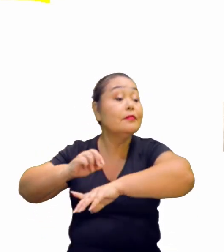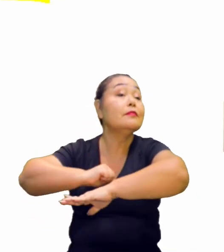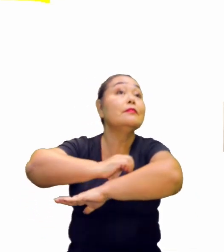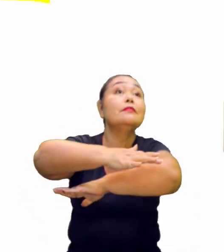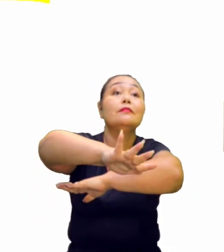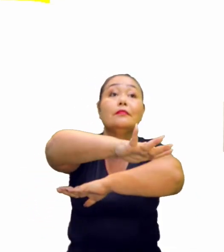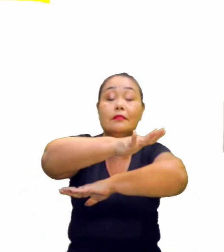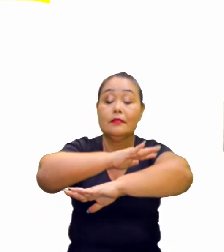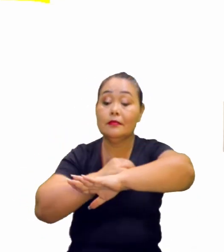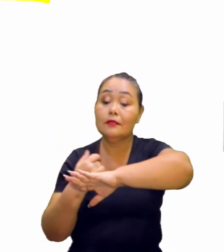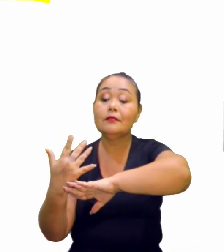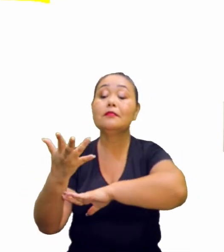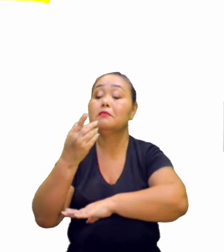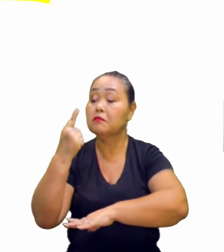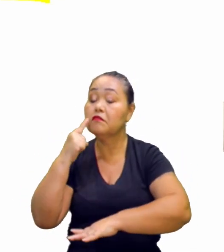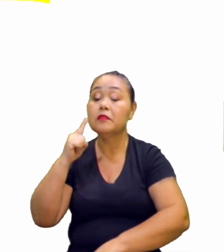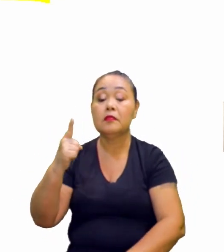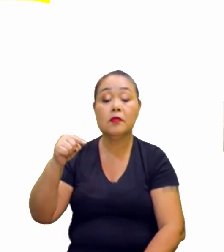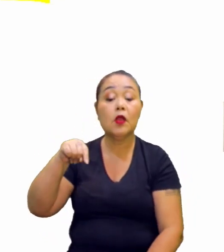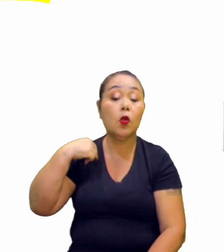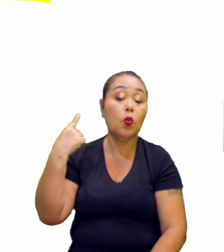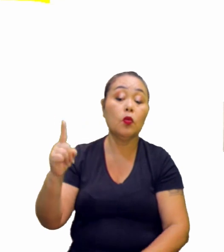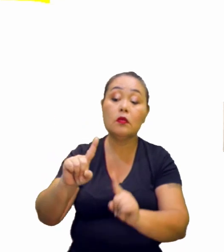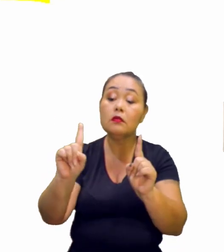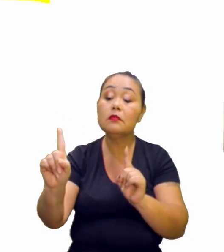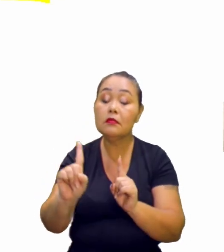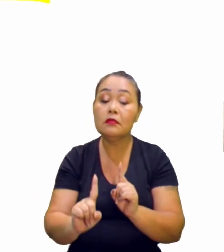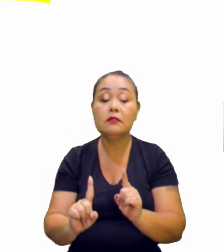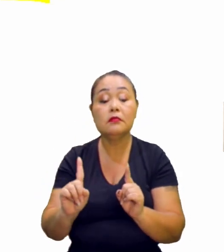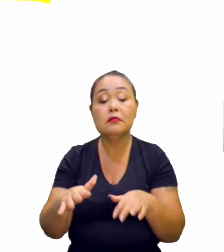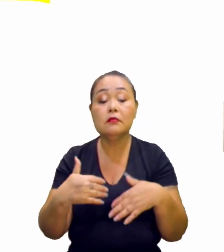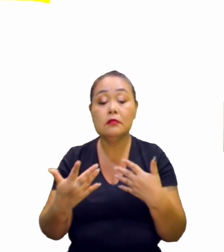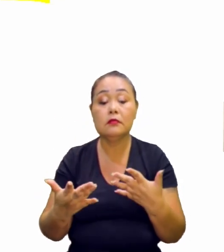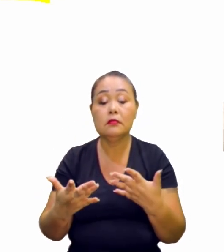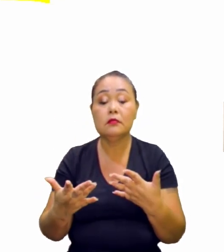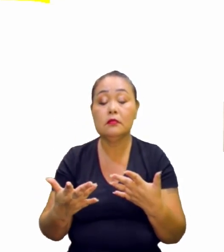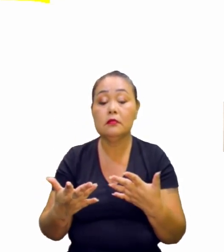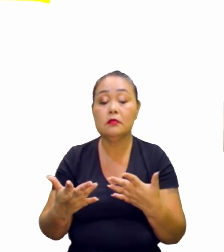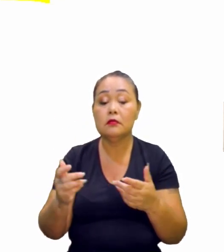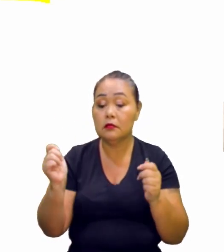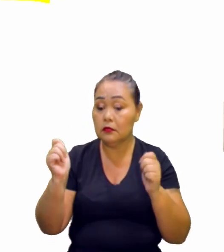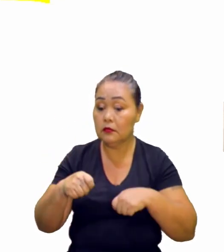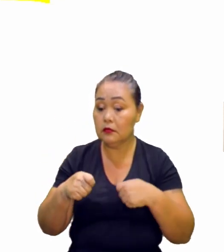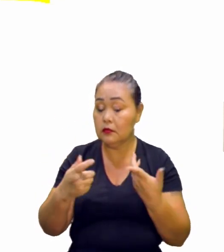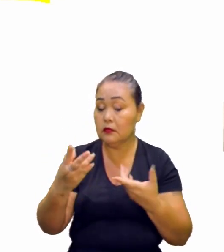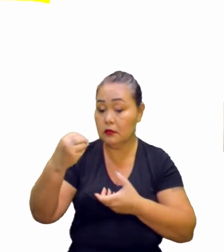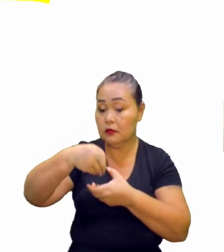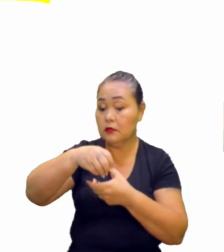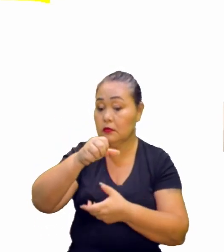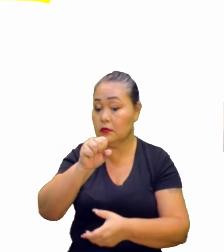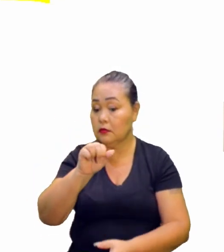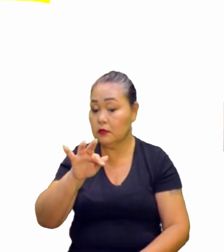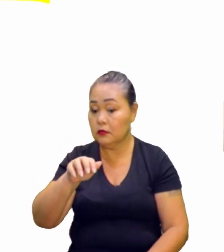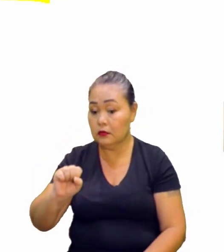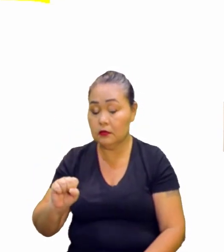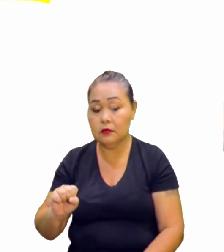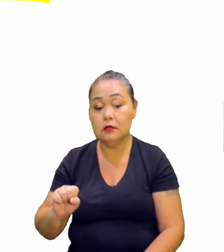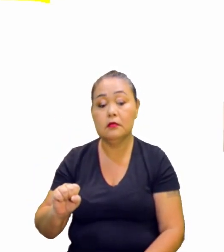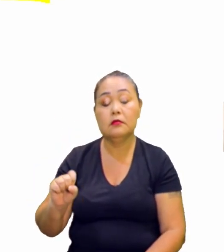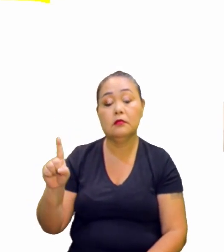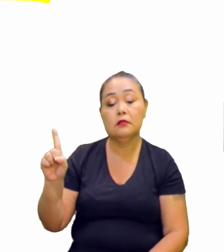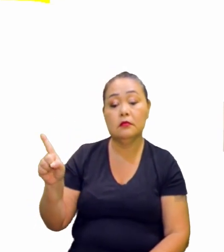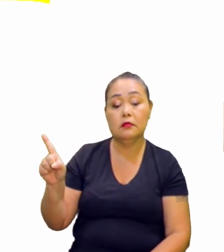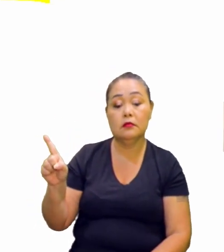tá? E aí, quais são os serviços ambientais que elas podem estar sendo trabalhados dentro desses SAFs? Então, eu tenho aqui,